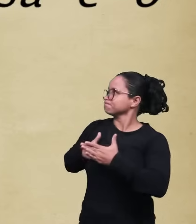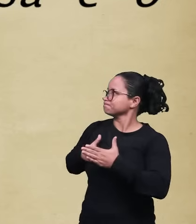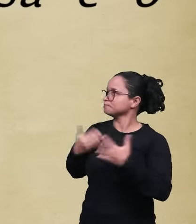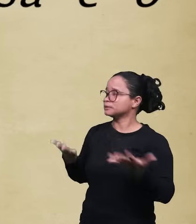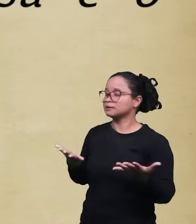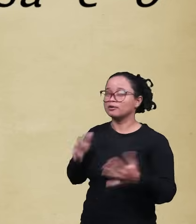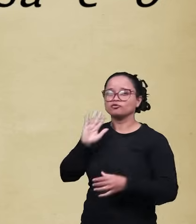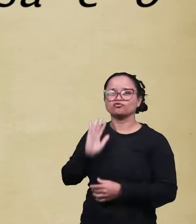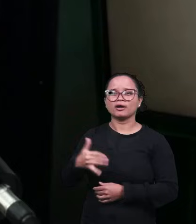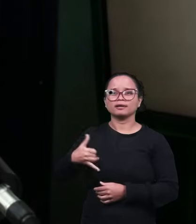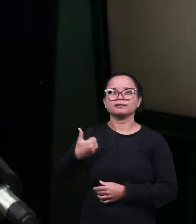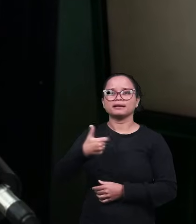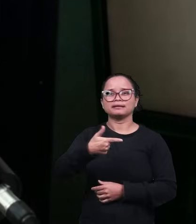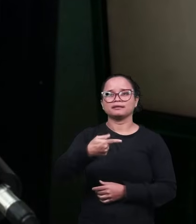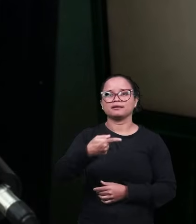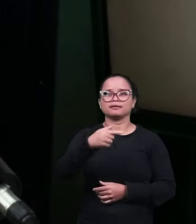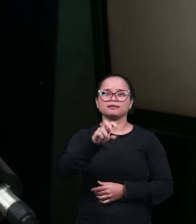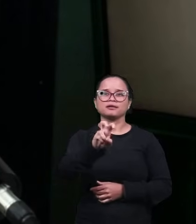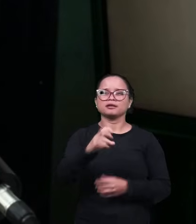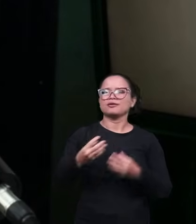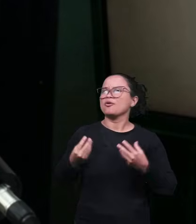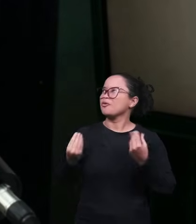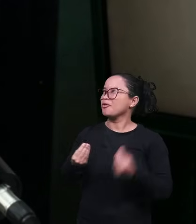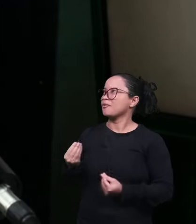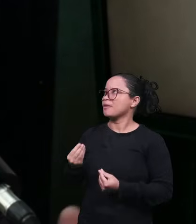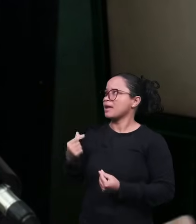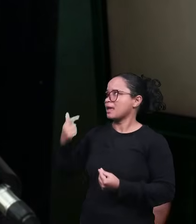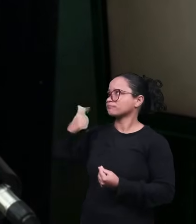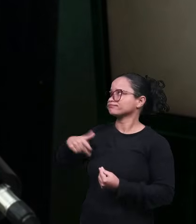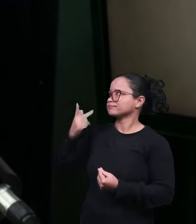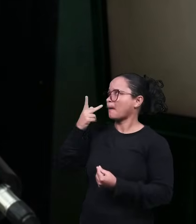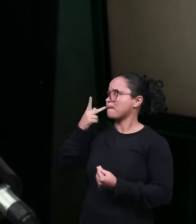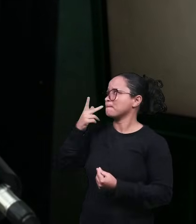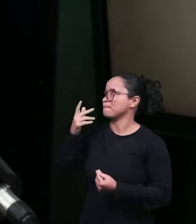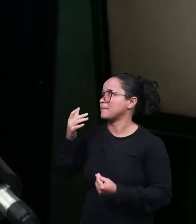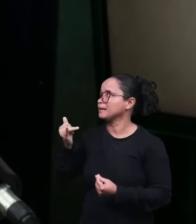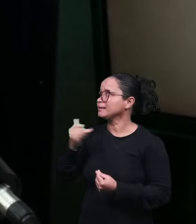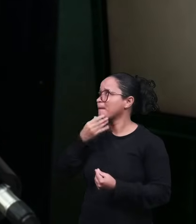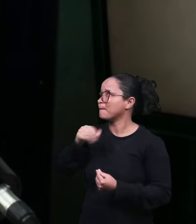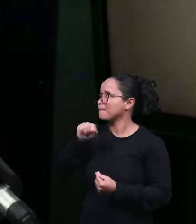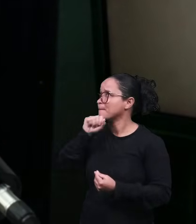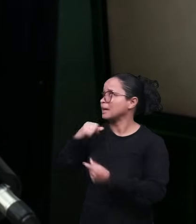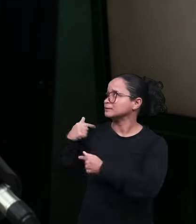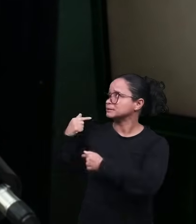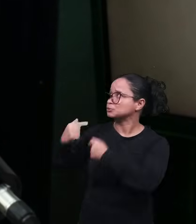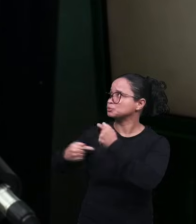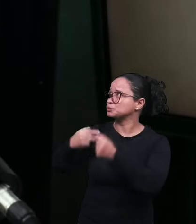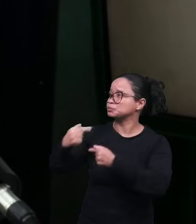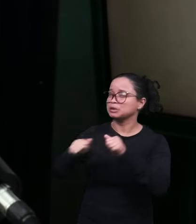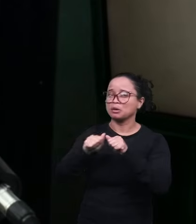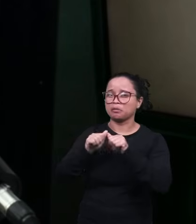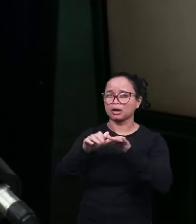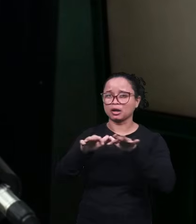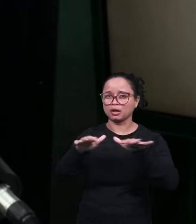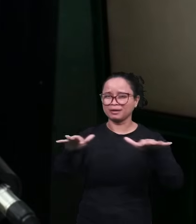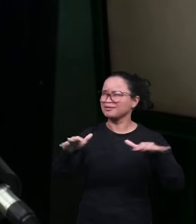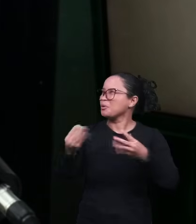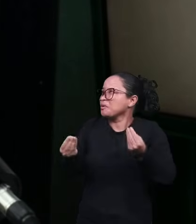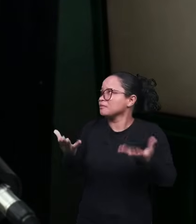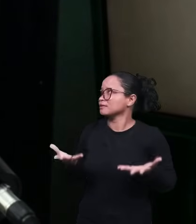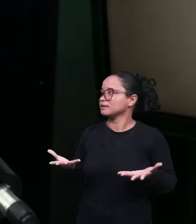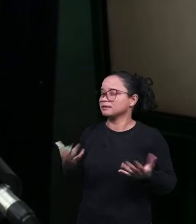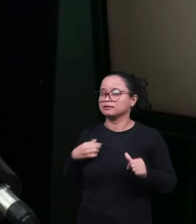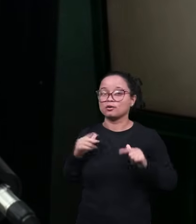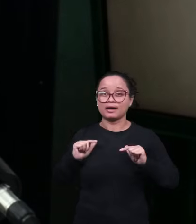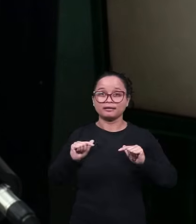Abrão ali ele já tinha 75 anos. Como que ele ia ser o pai de uma nação, de uma grande nação? Como que ele ia crescer daquela forma? Então a